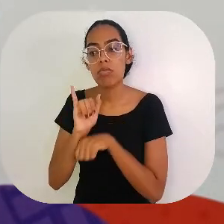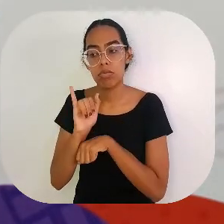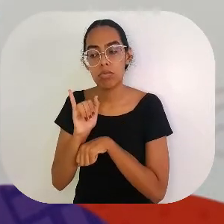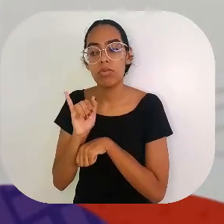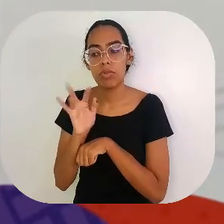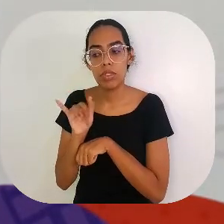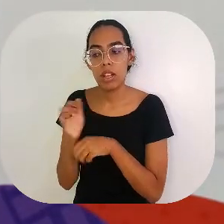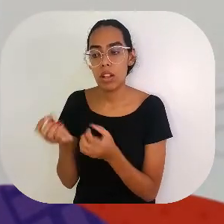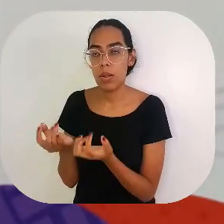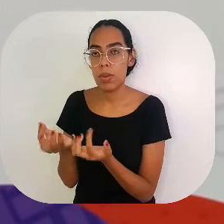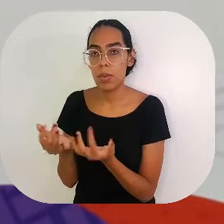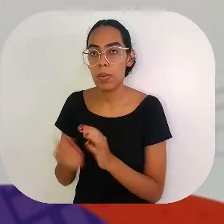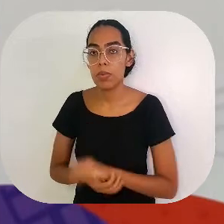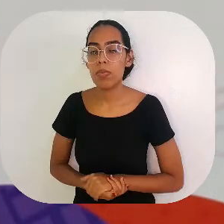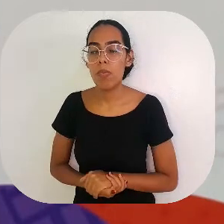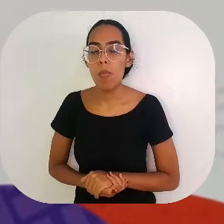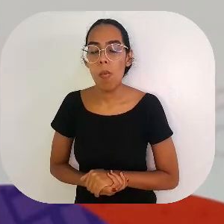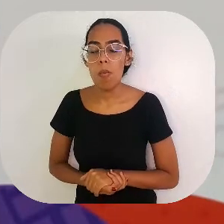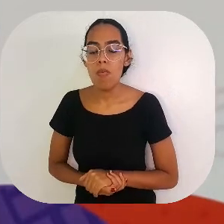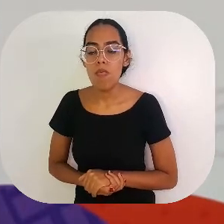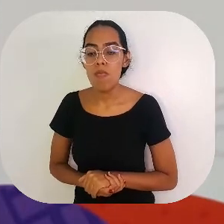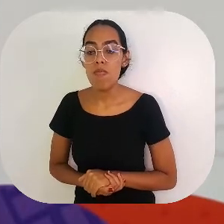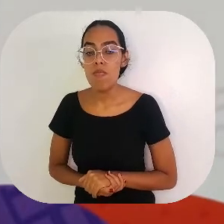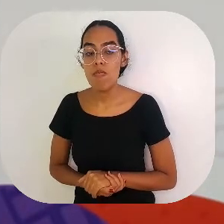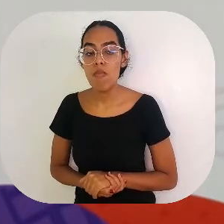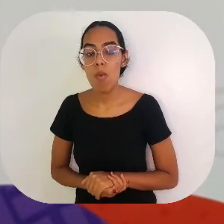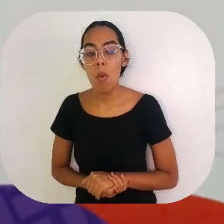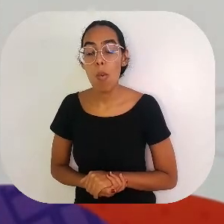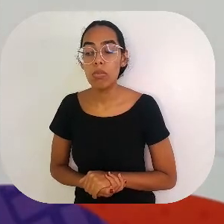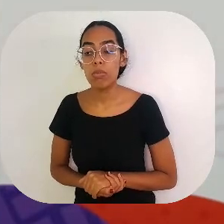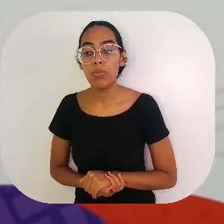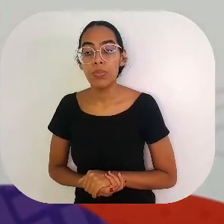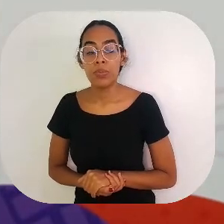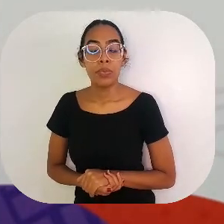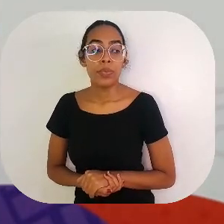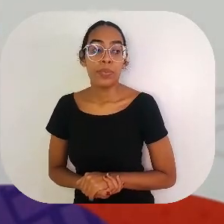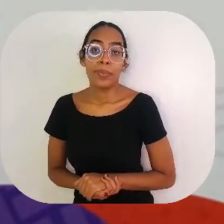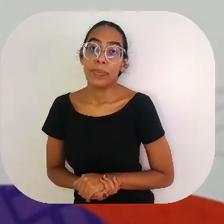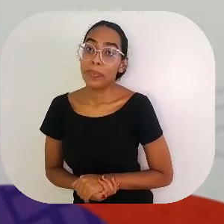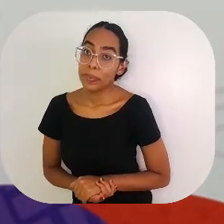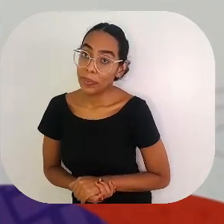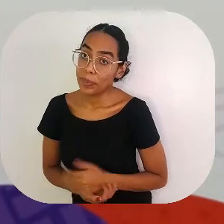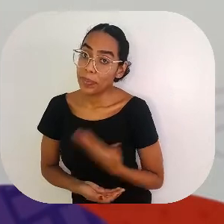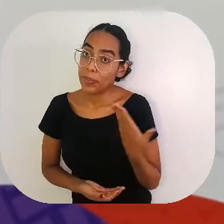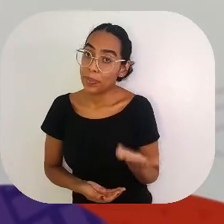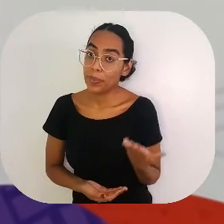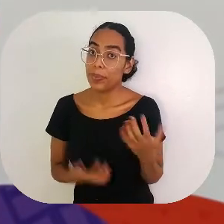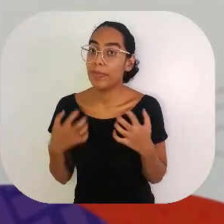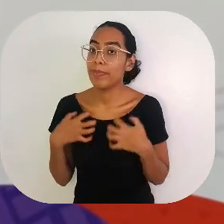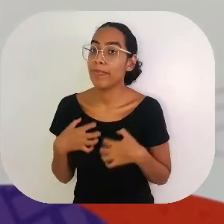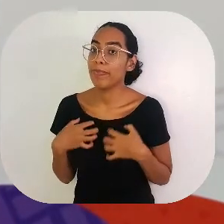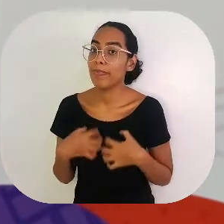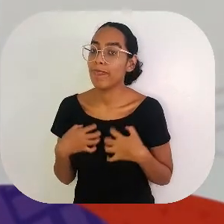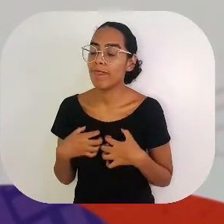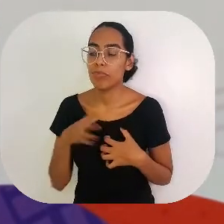inferno. O padre, tá bom, meu filho, tá bom. O padre, pra não deixar o rapaz mais